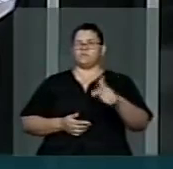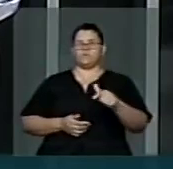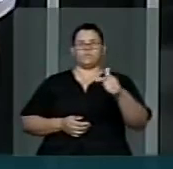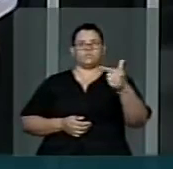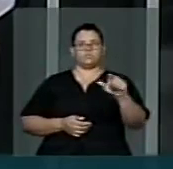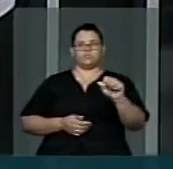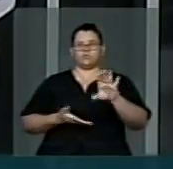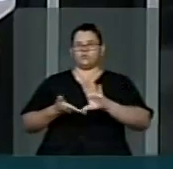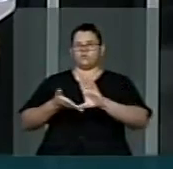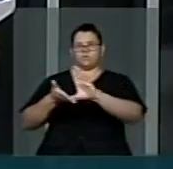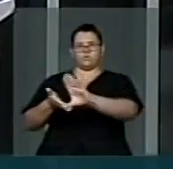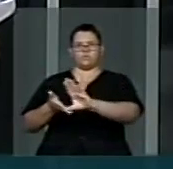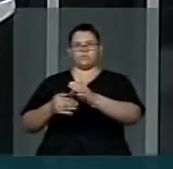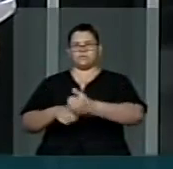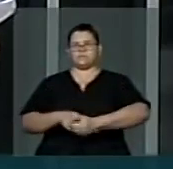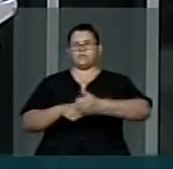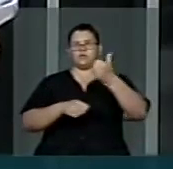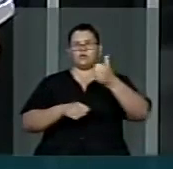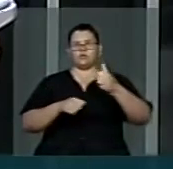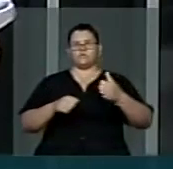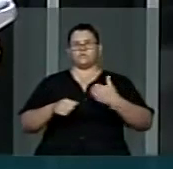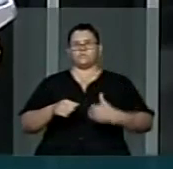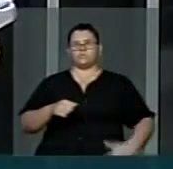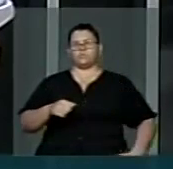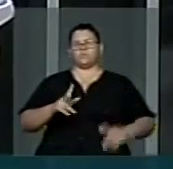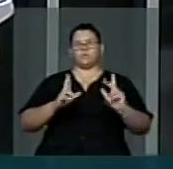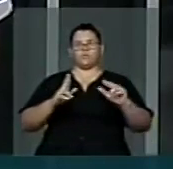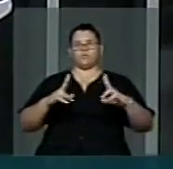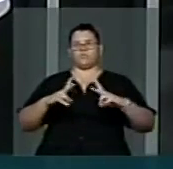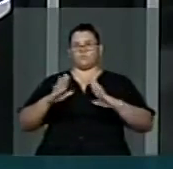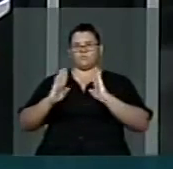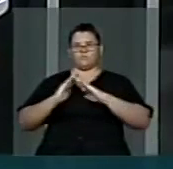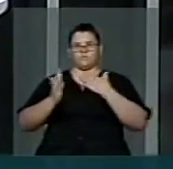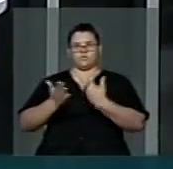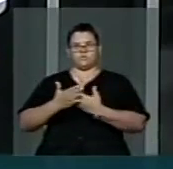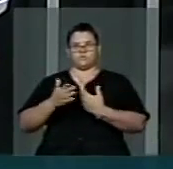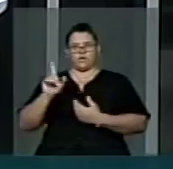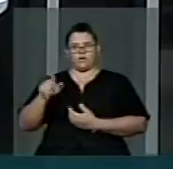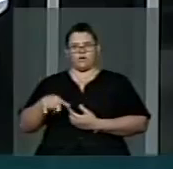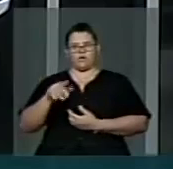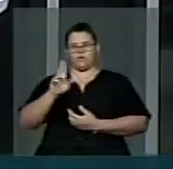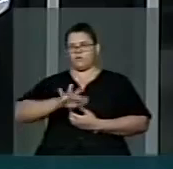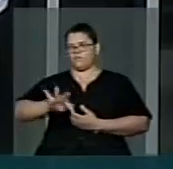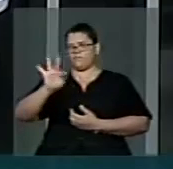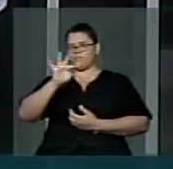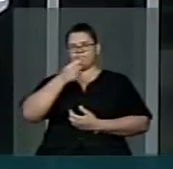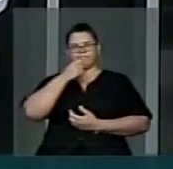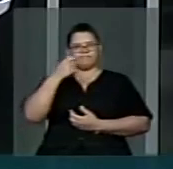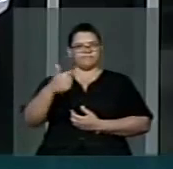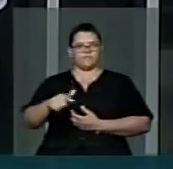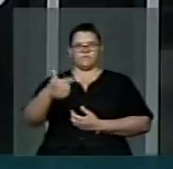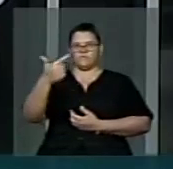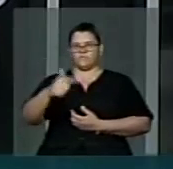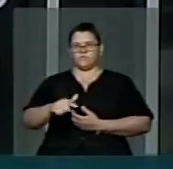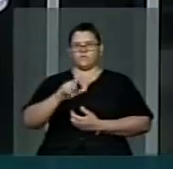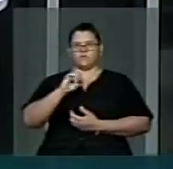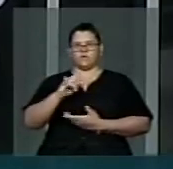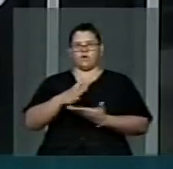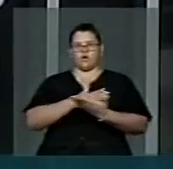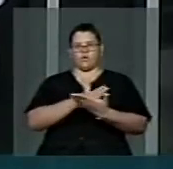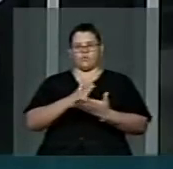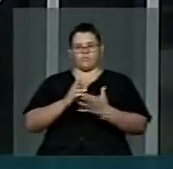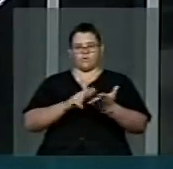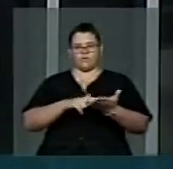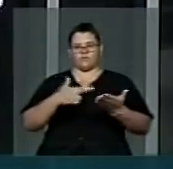recursos das melhores universidades públicas. Para a revista, algumas de nossas universidades particulares são